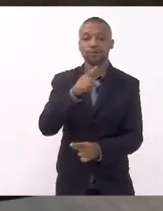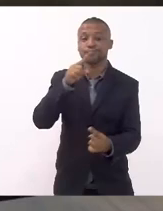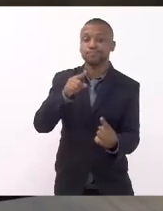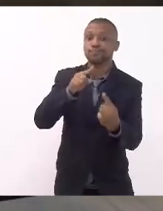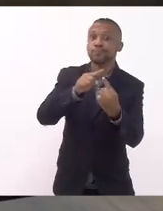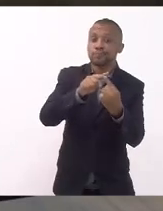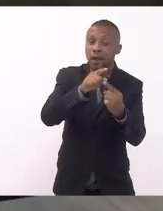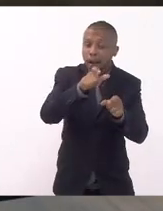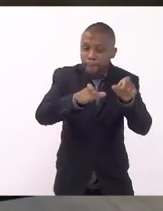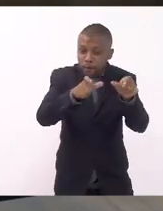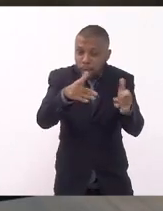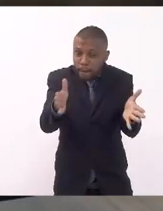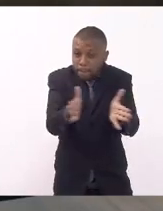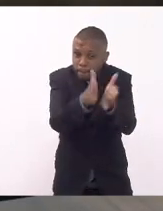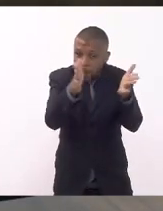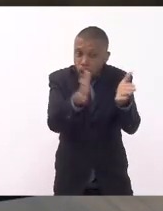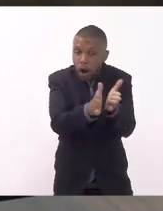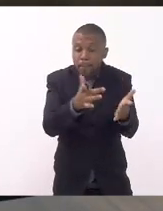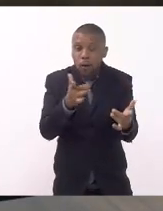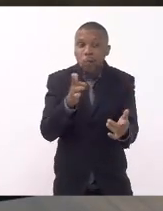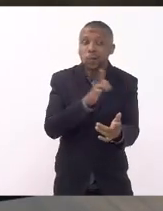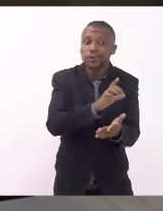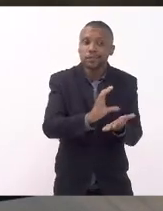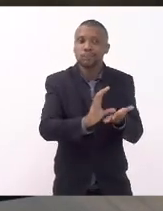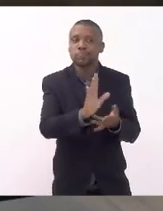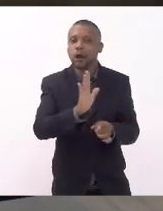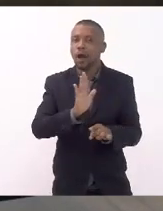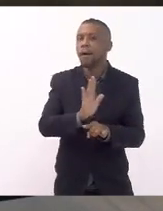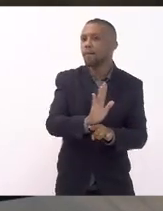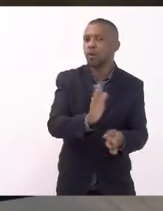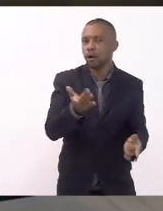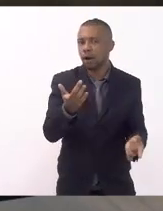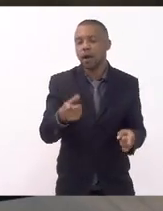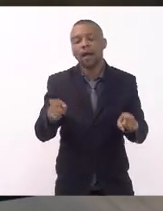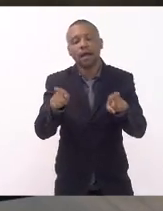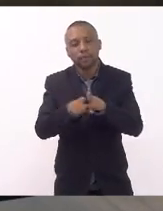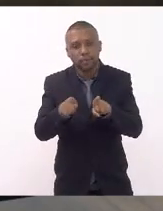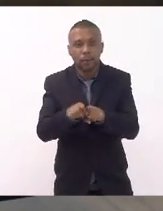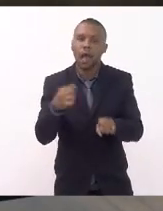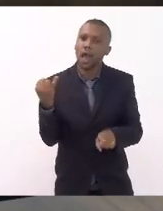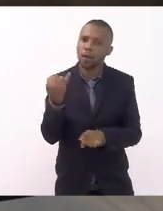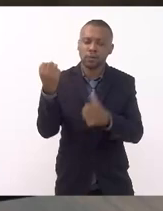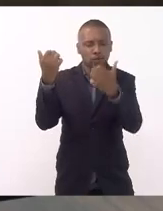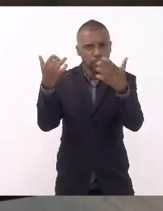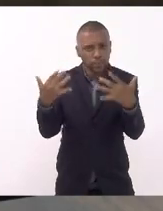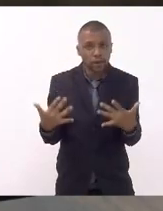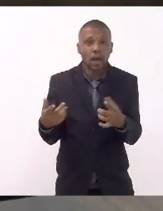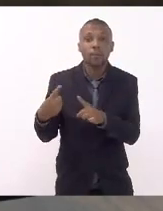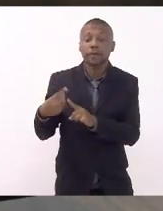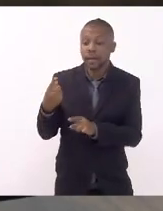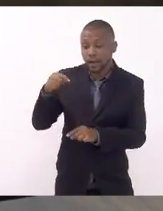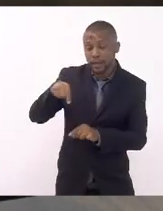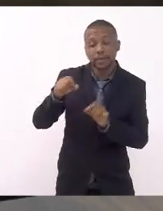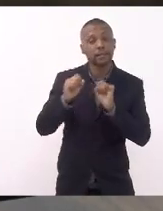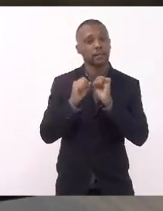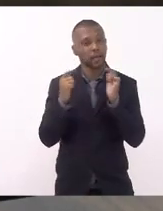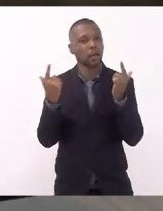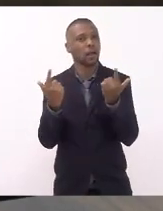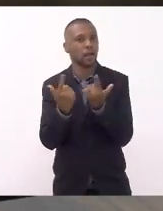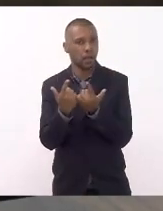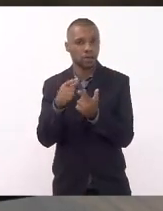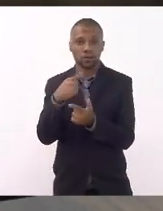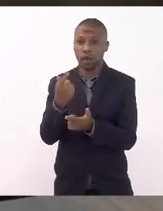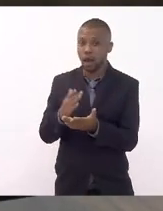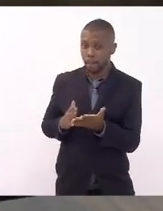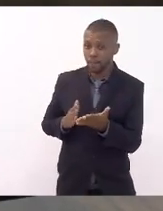mais necessitados, não deu conta, inclusive, senhor presidente, é importante falar, porque nessa casa